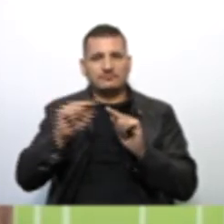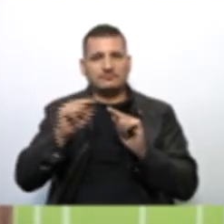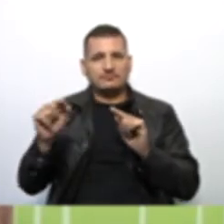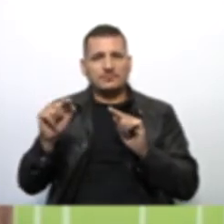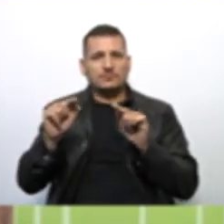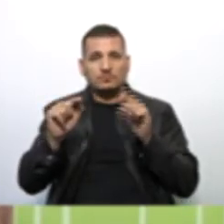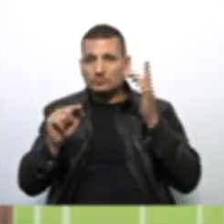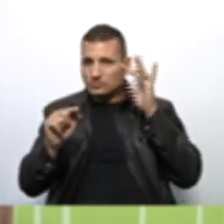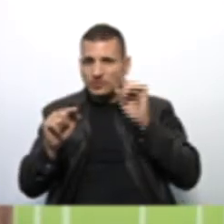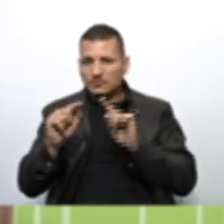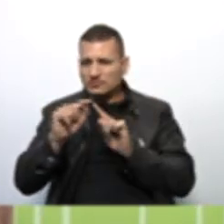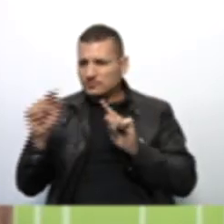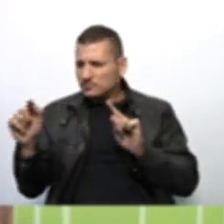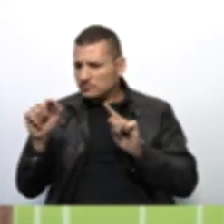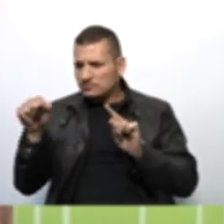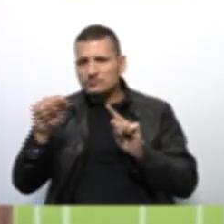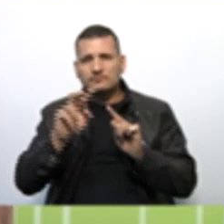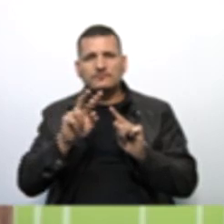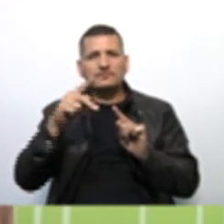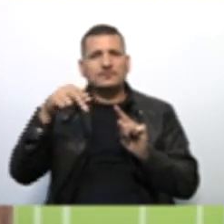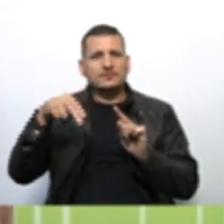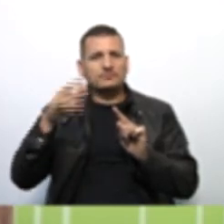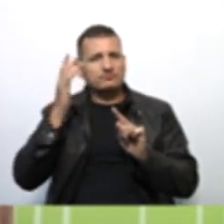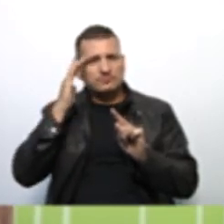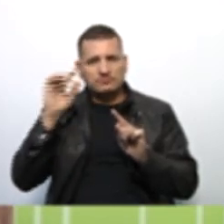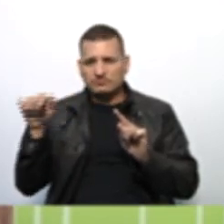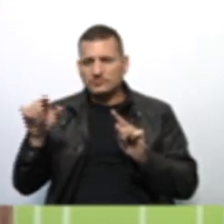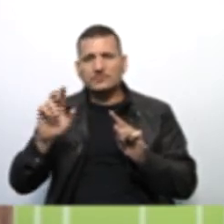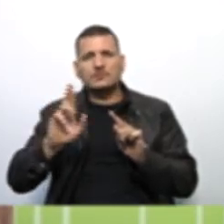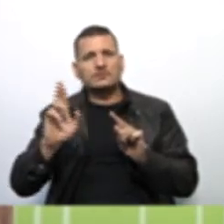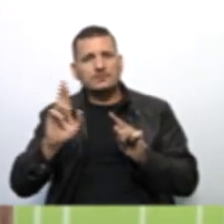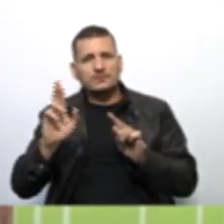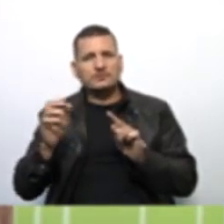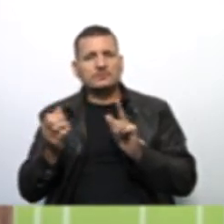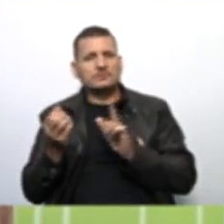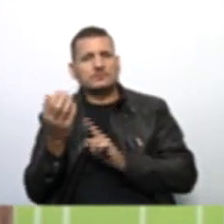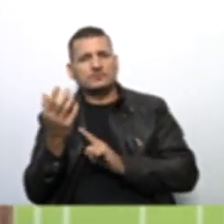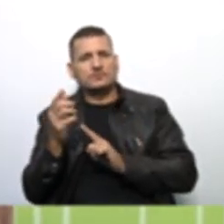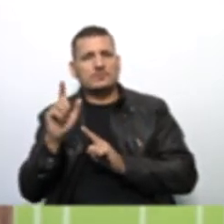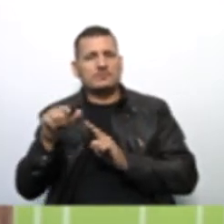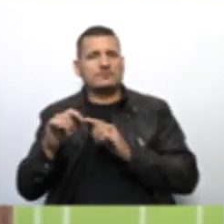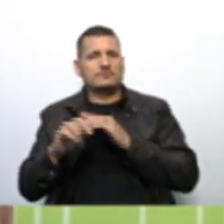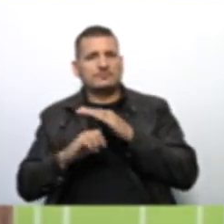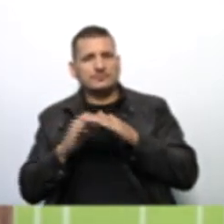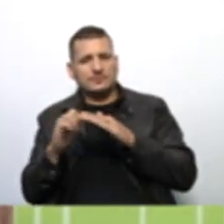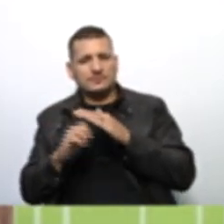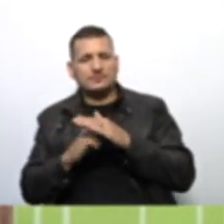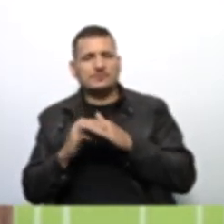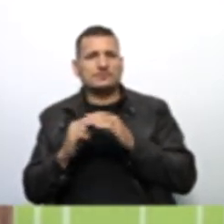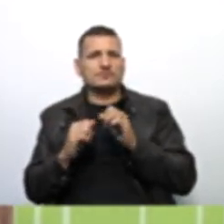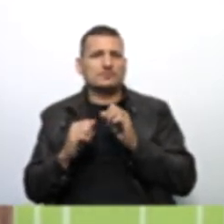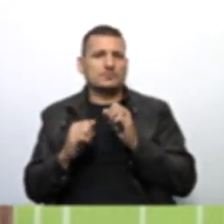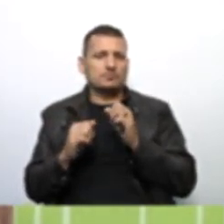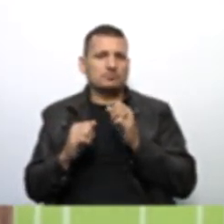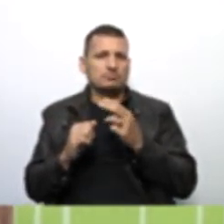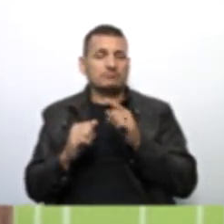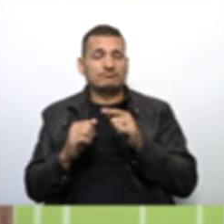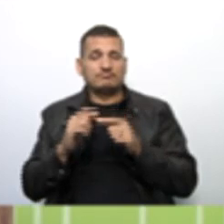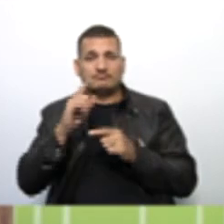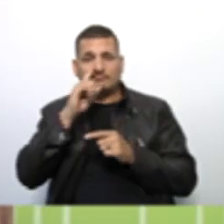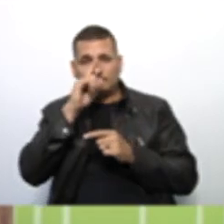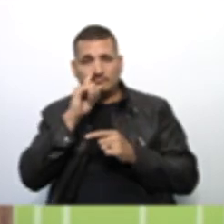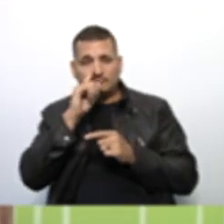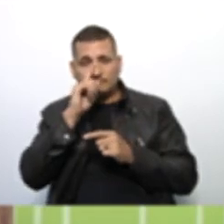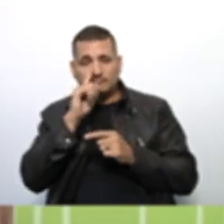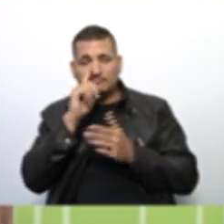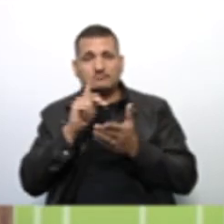da onde é aquela VPN, não sabe quem criou, não sabe se é uma empresa que está disponibilizando, você corre um sério